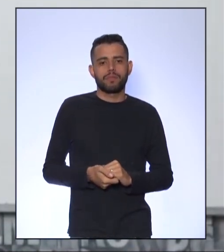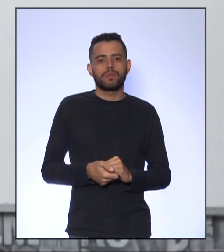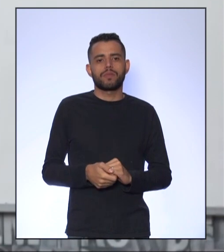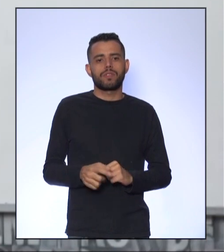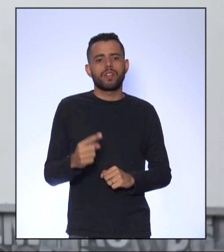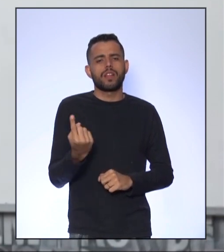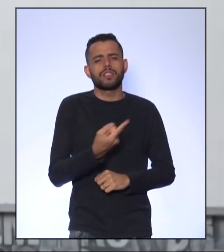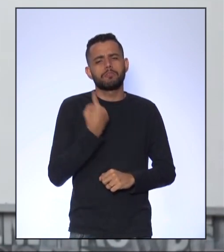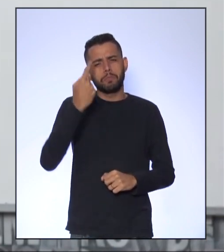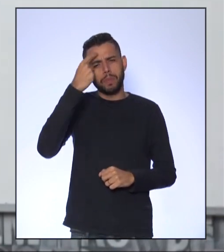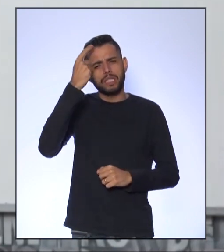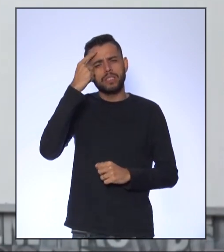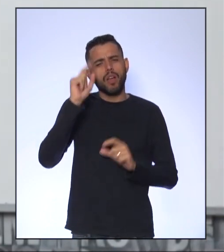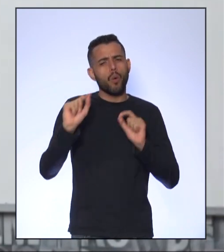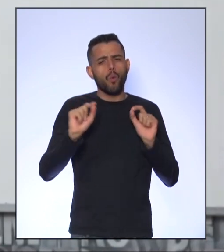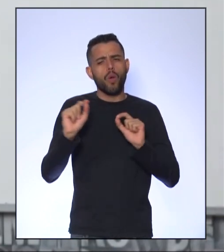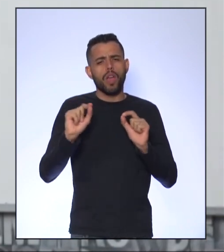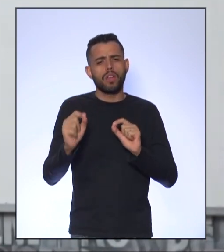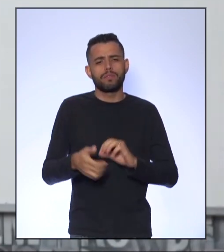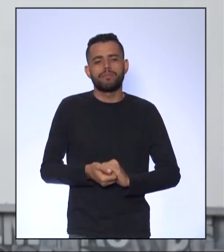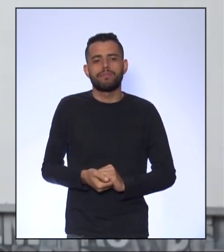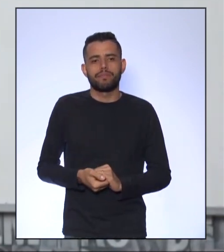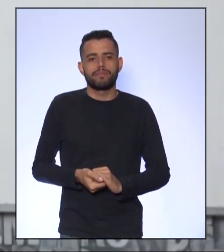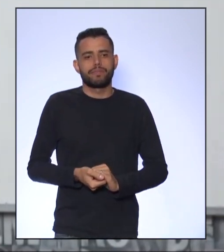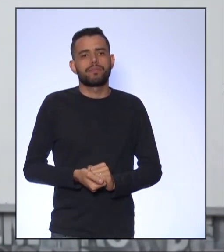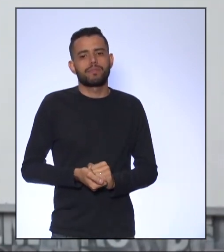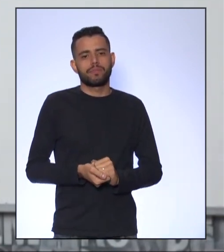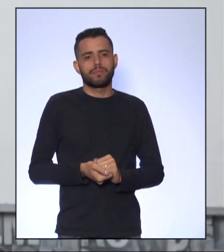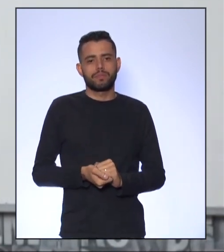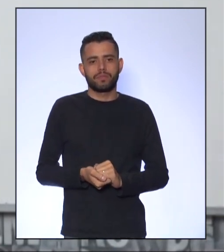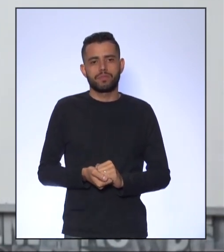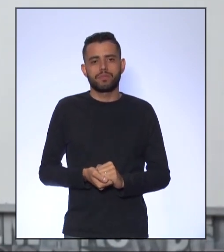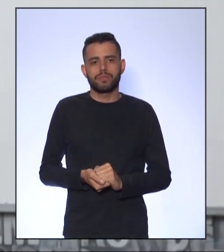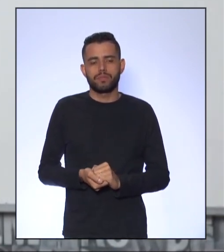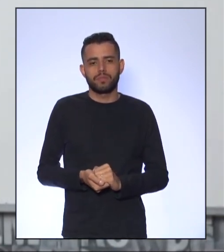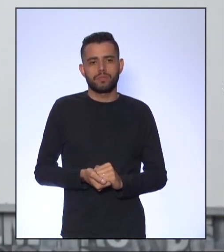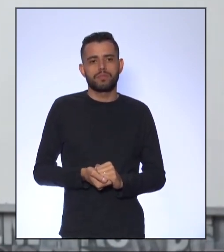no seguinte. Olha só.